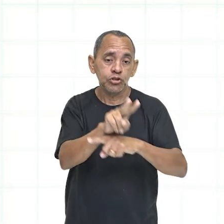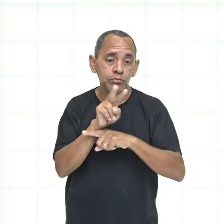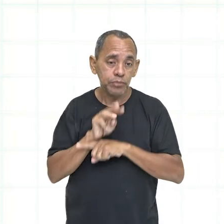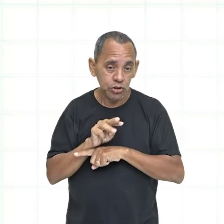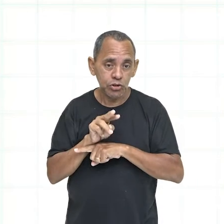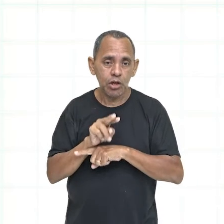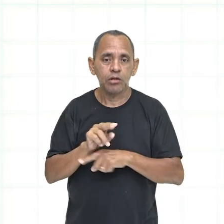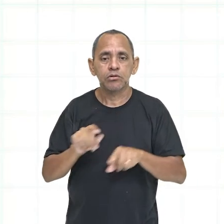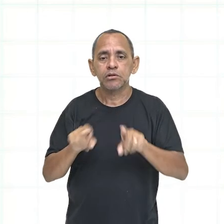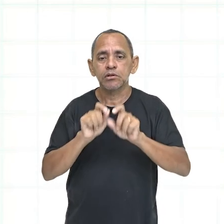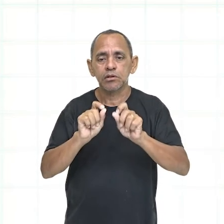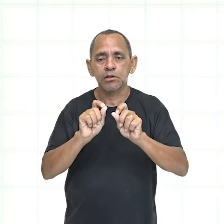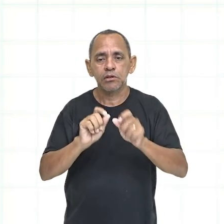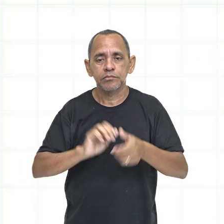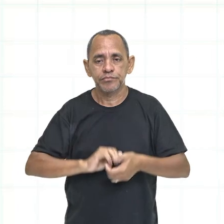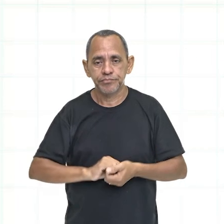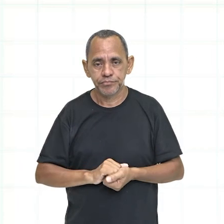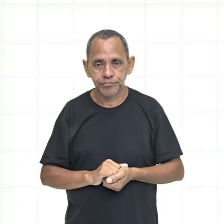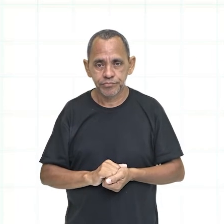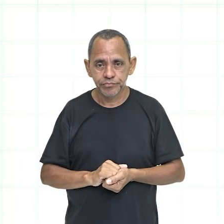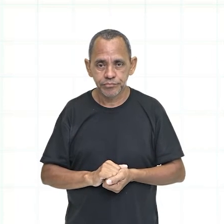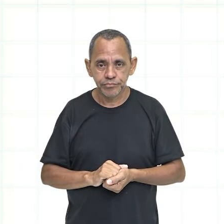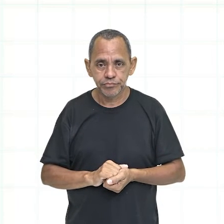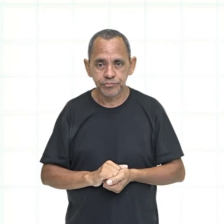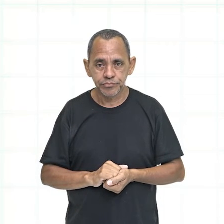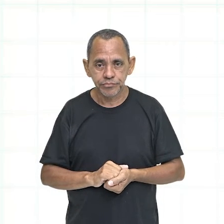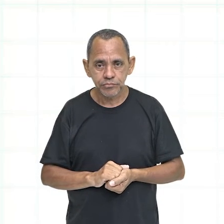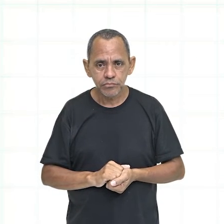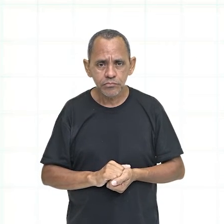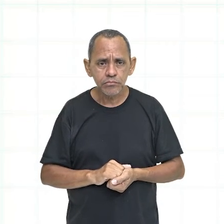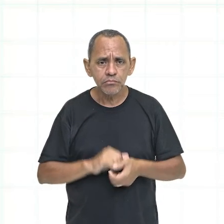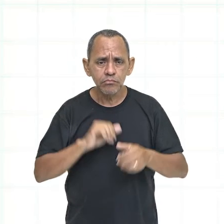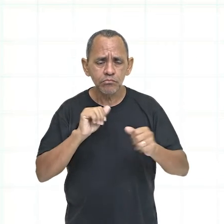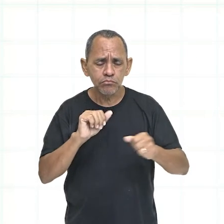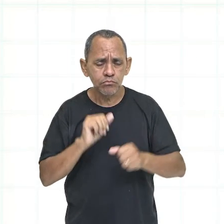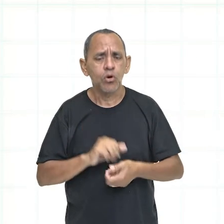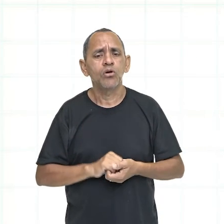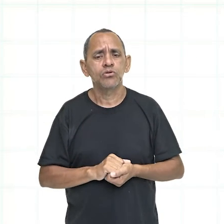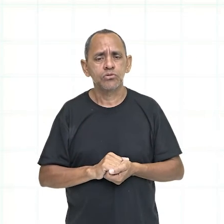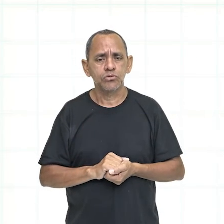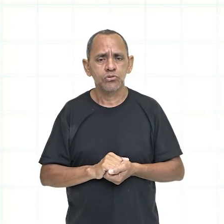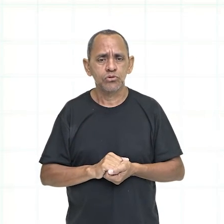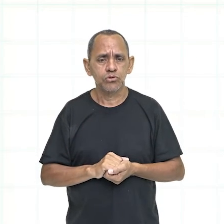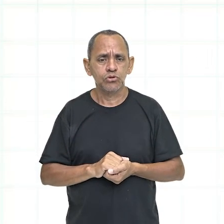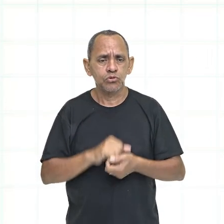Então, may I borrow your fork for a moment, please? Eu posso pegar emprestado o seu